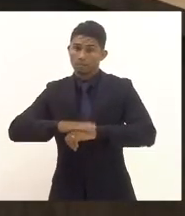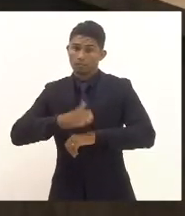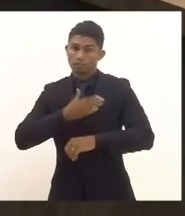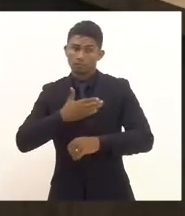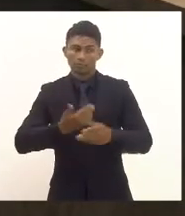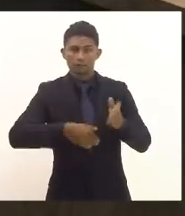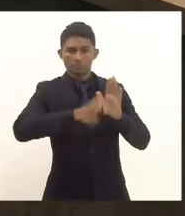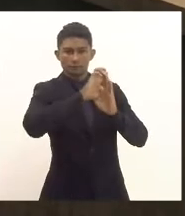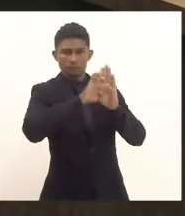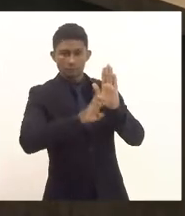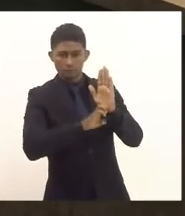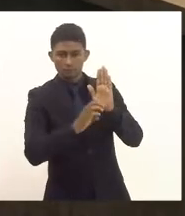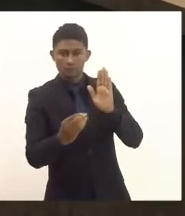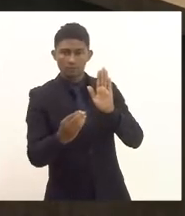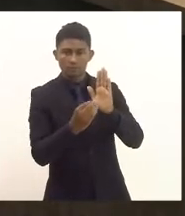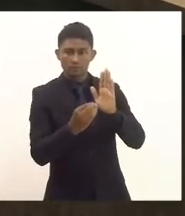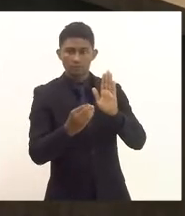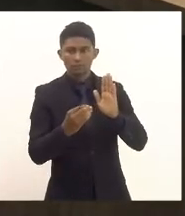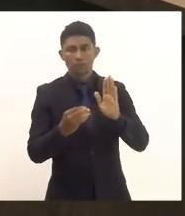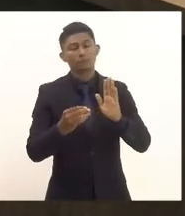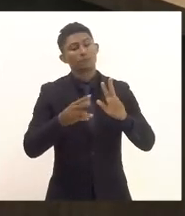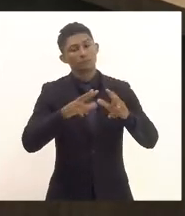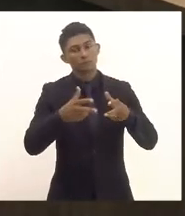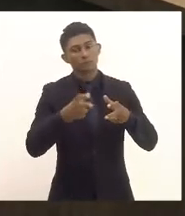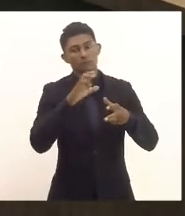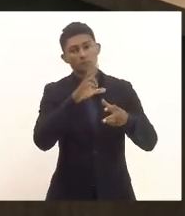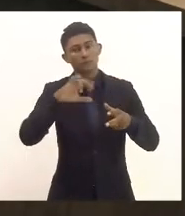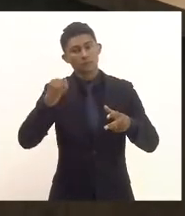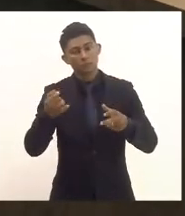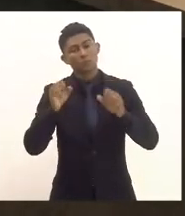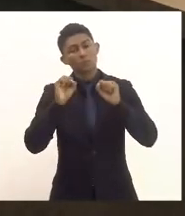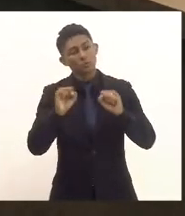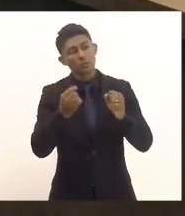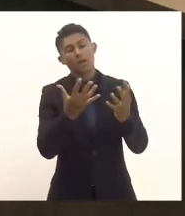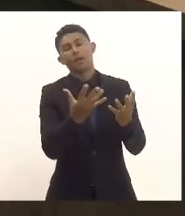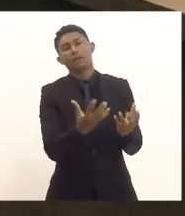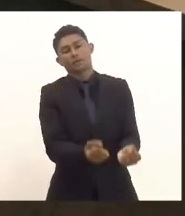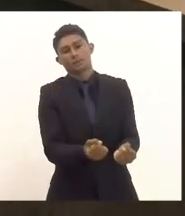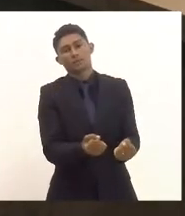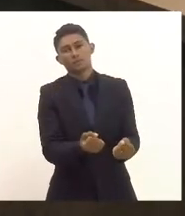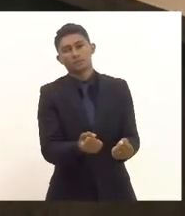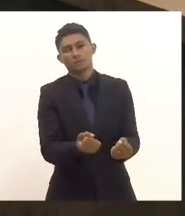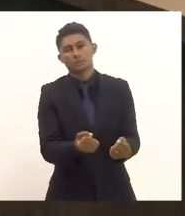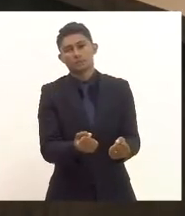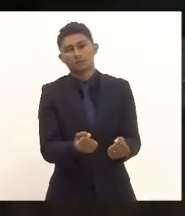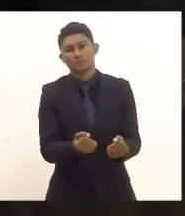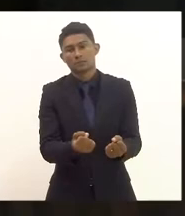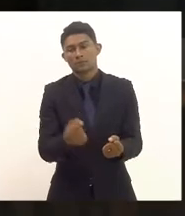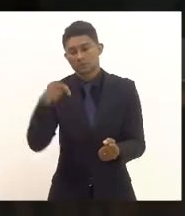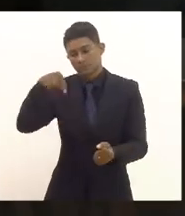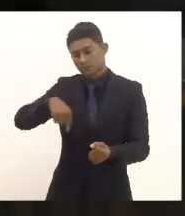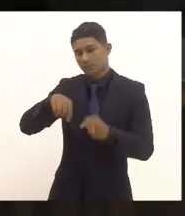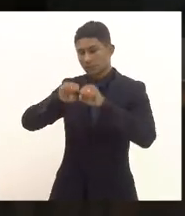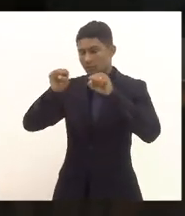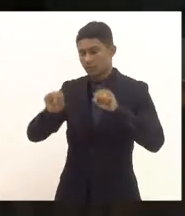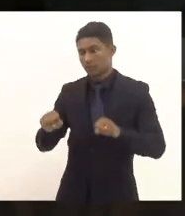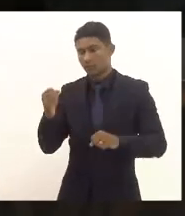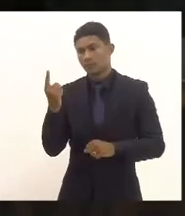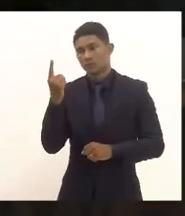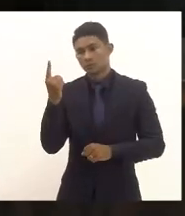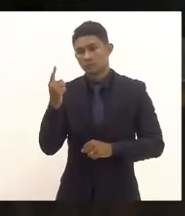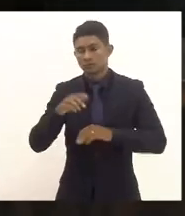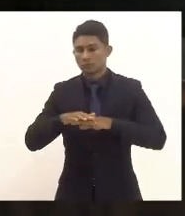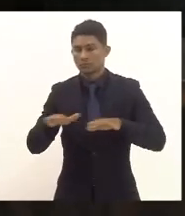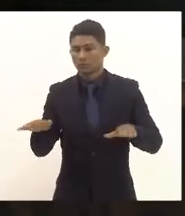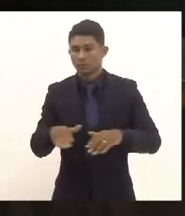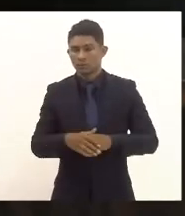que a ccj podia colher para retirada porque é Só corrigindo aqui no sistema só tem uma Mas não